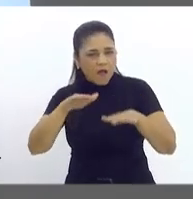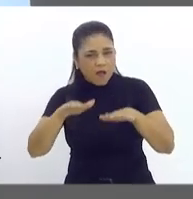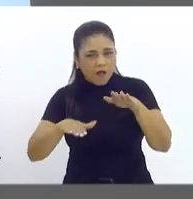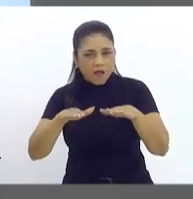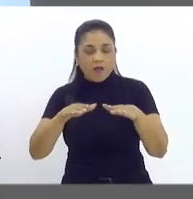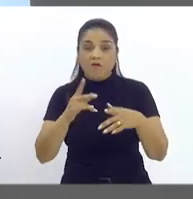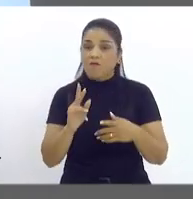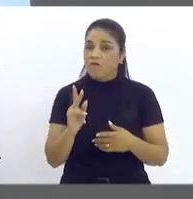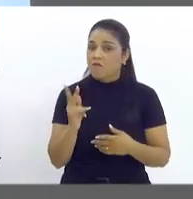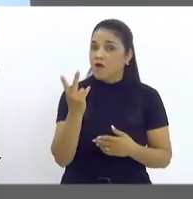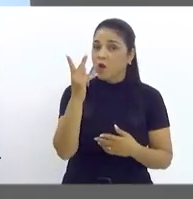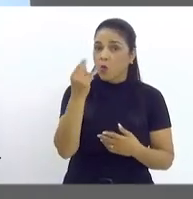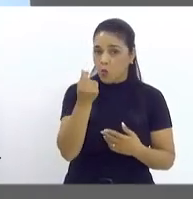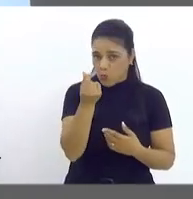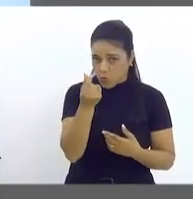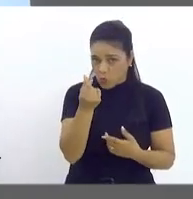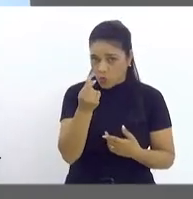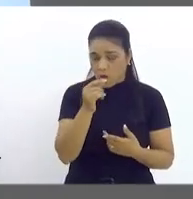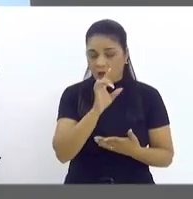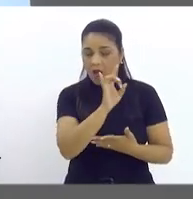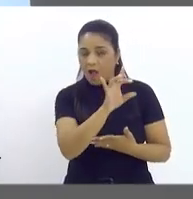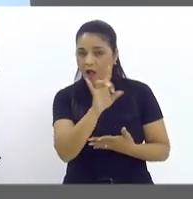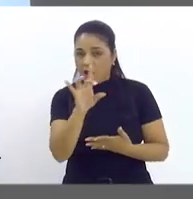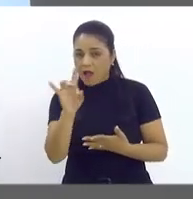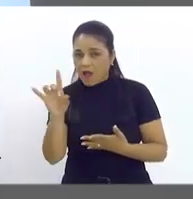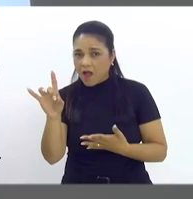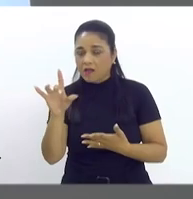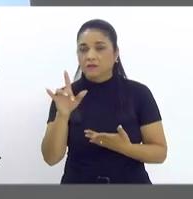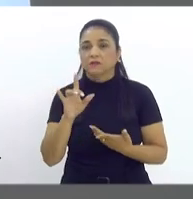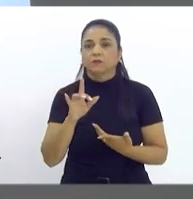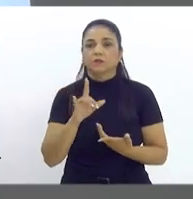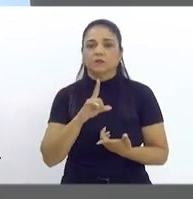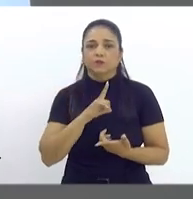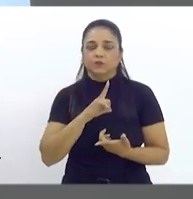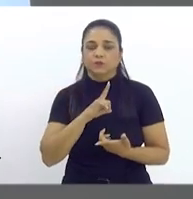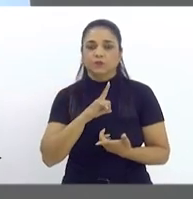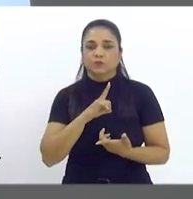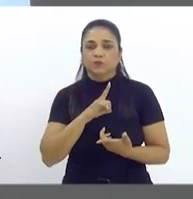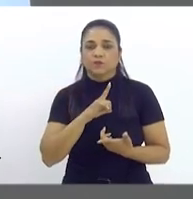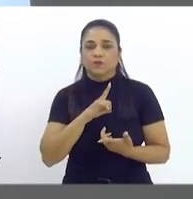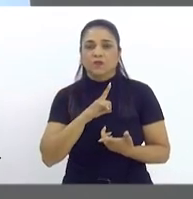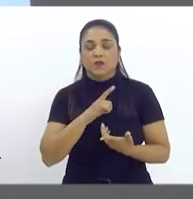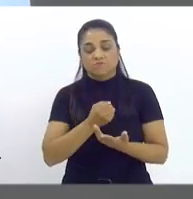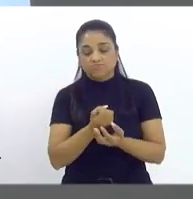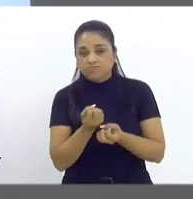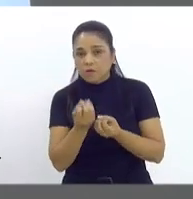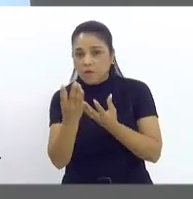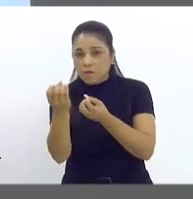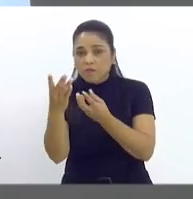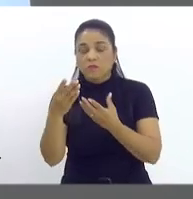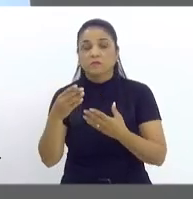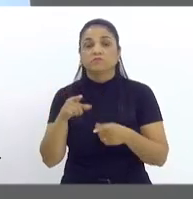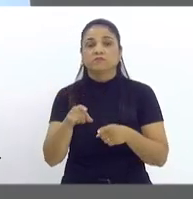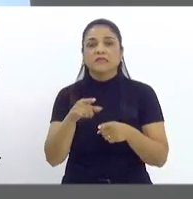o valor atribuído a cada um desses pontos. A margem da distribuidora ela é 15% do